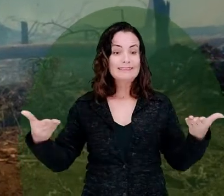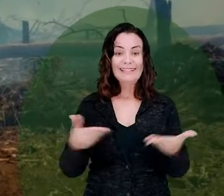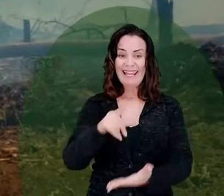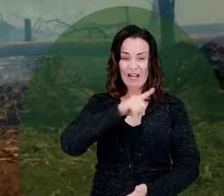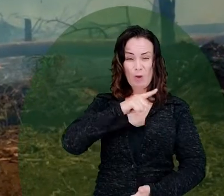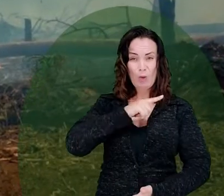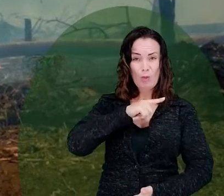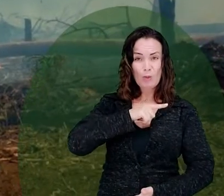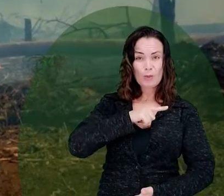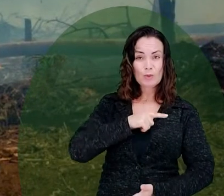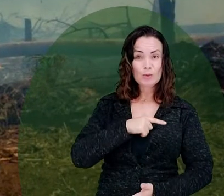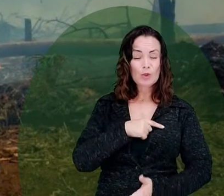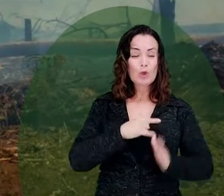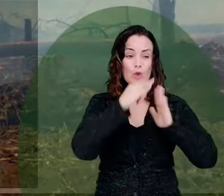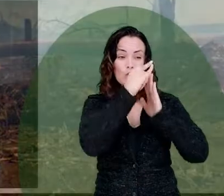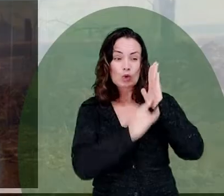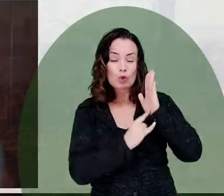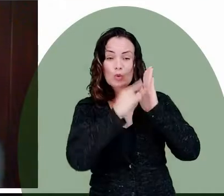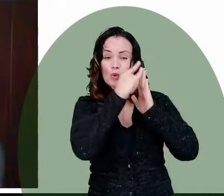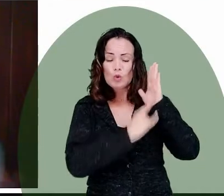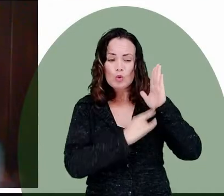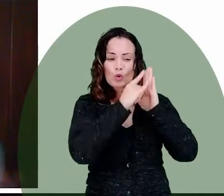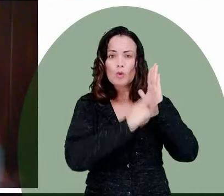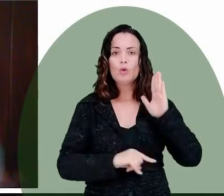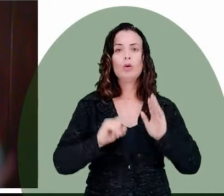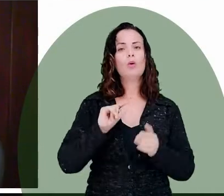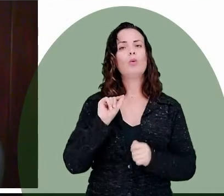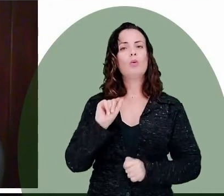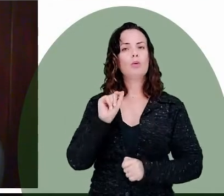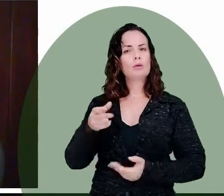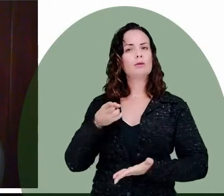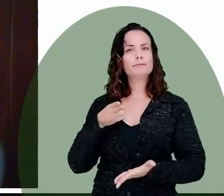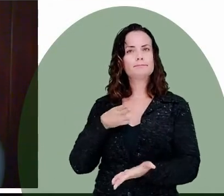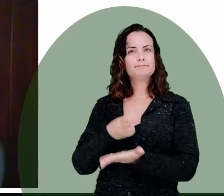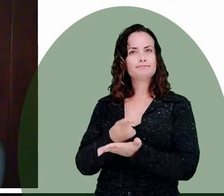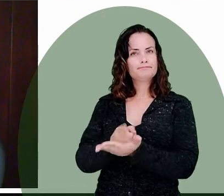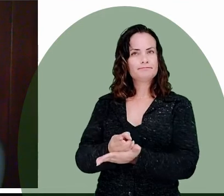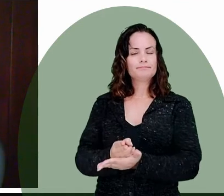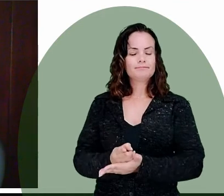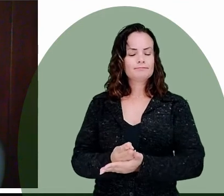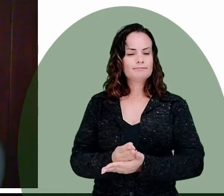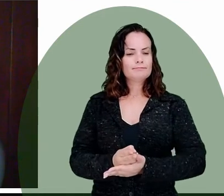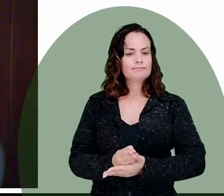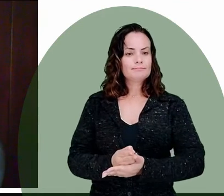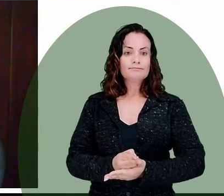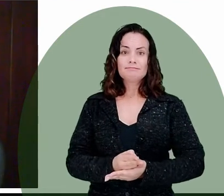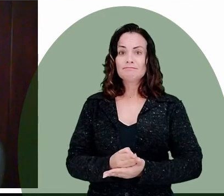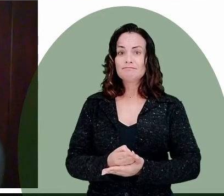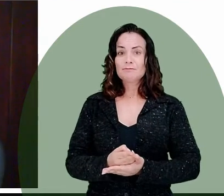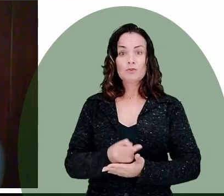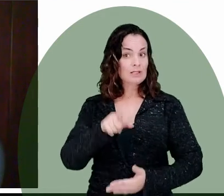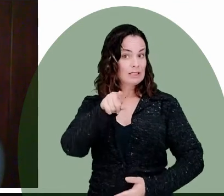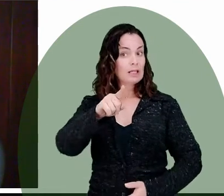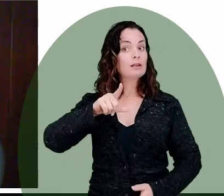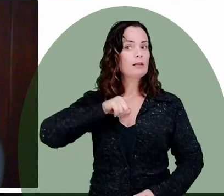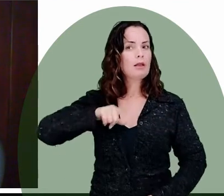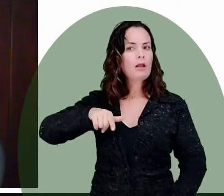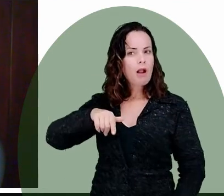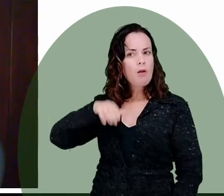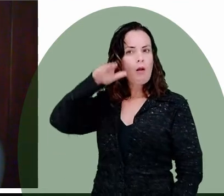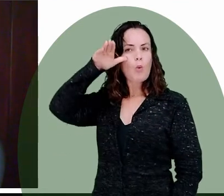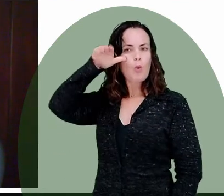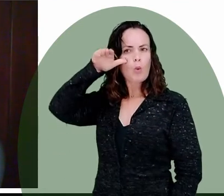hoje, para documentação. O que é que continua? Você tem uma curiosidade, você tem